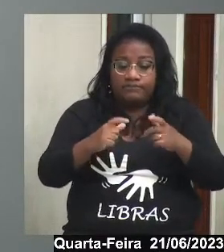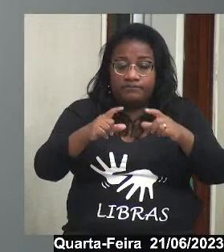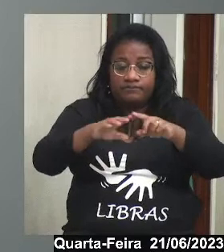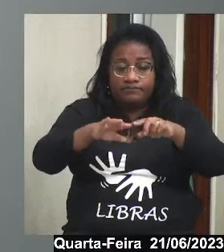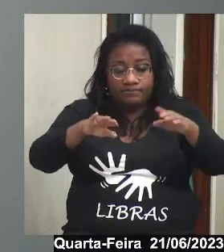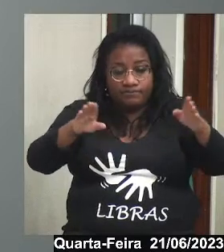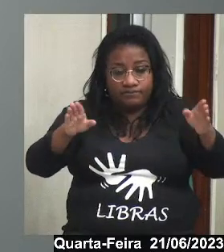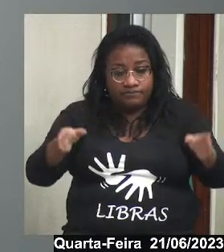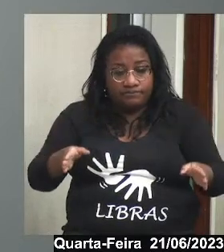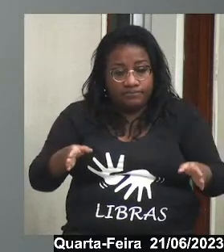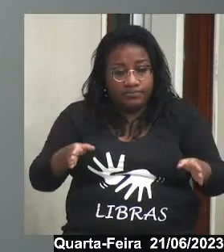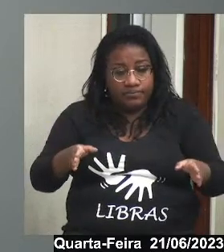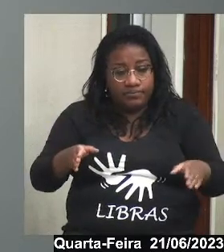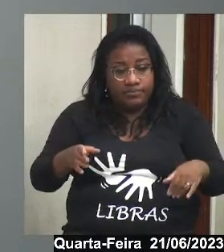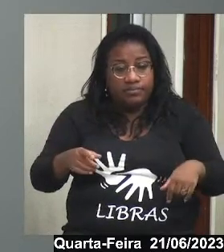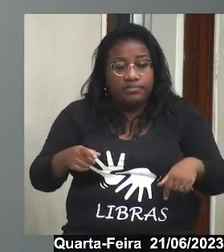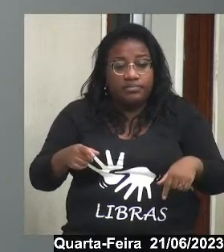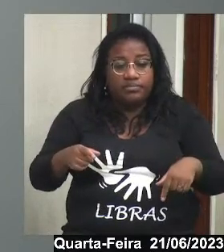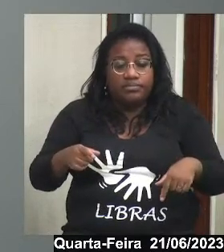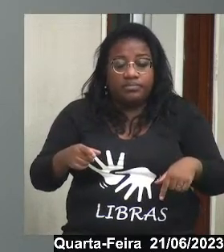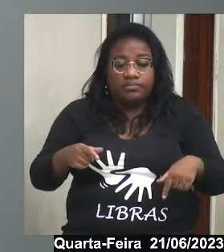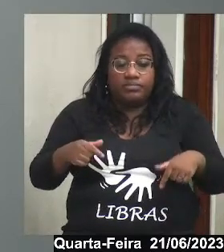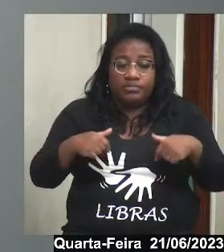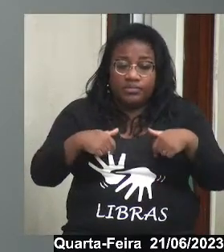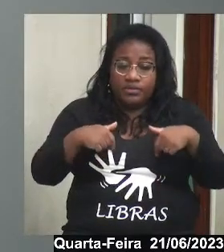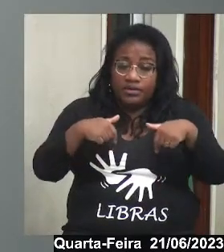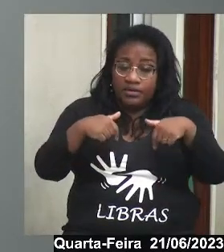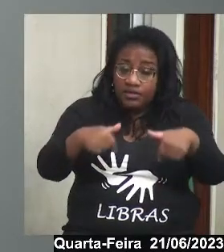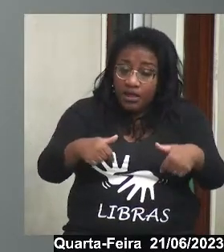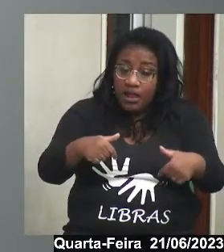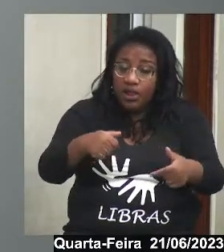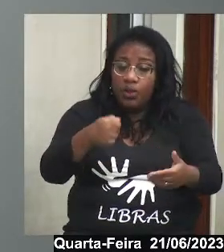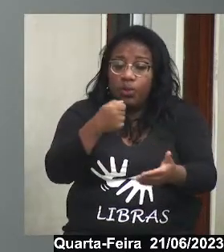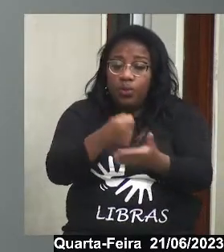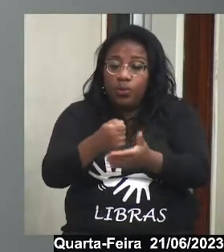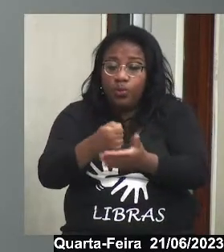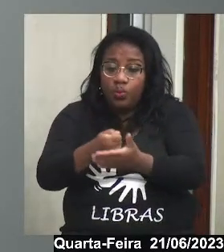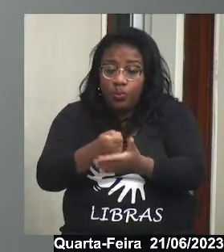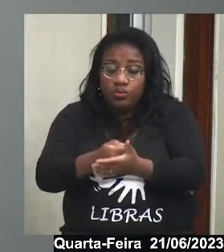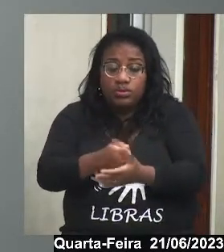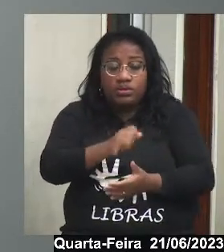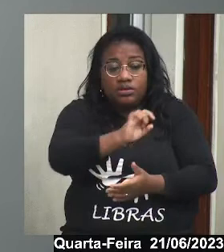E isso, gente, é fruto da luta de cada um de